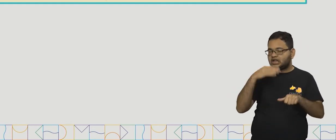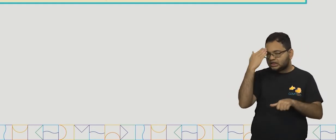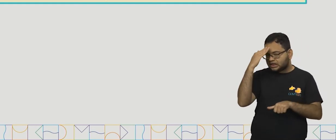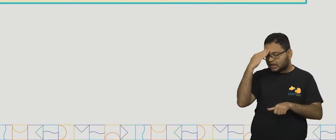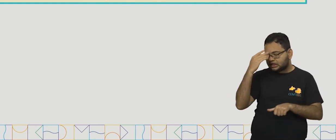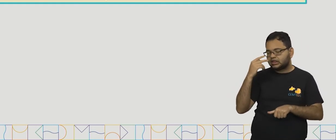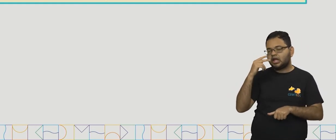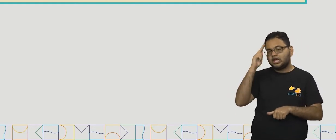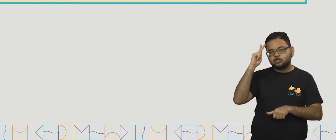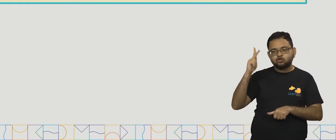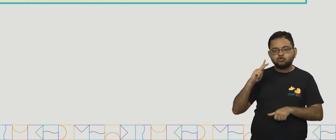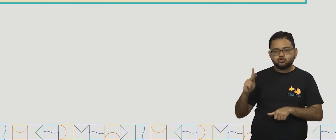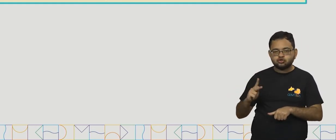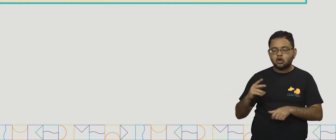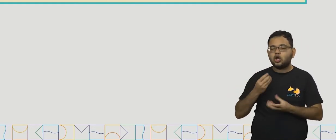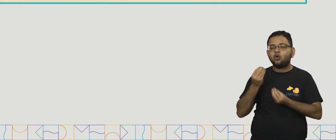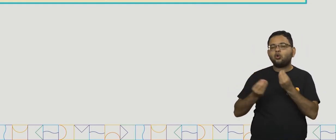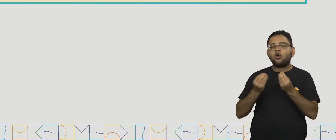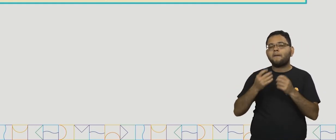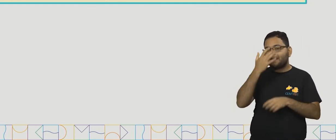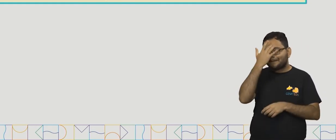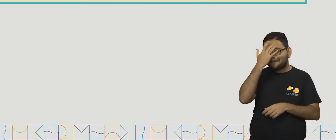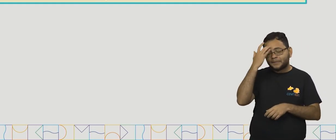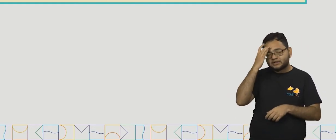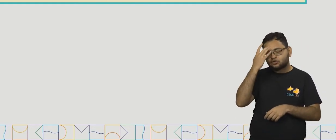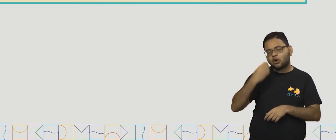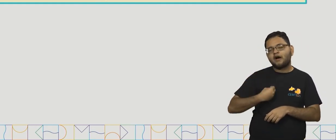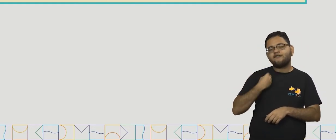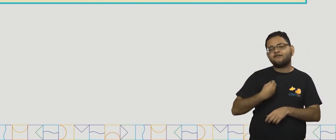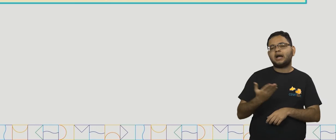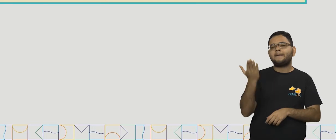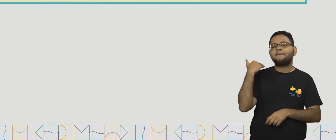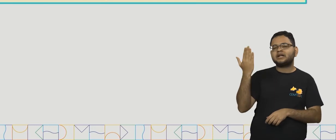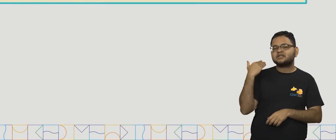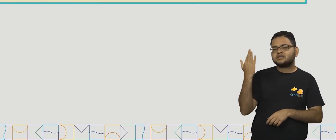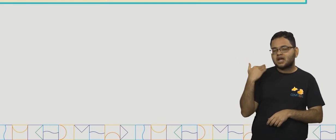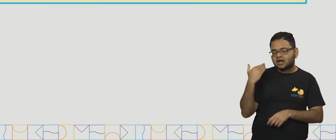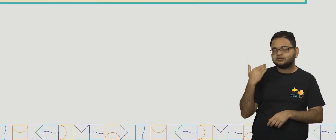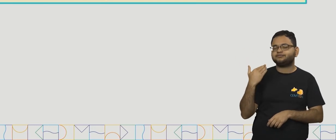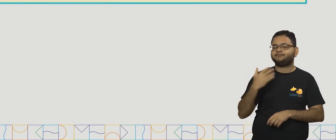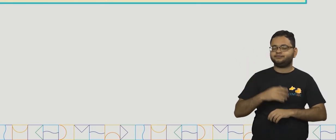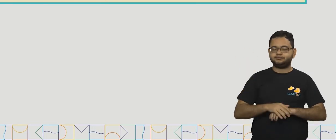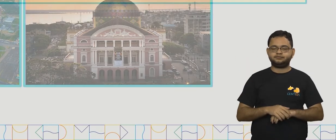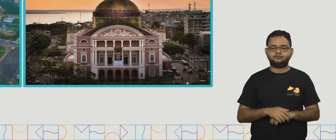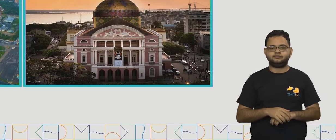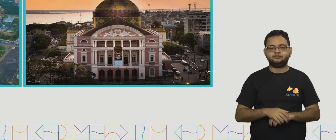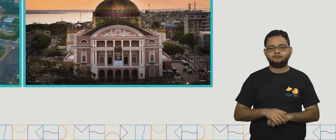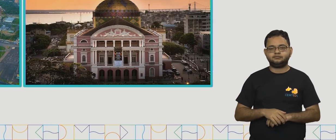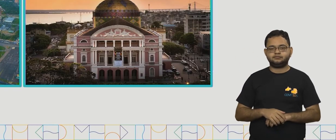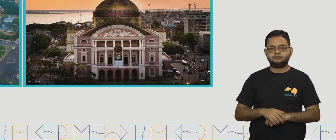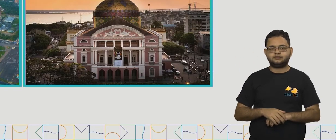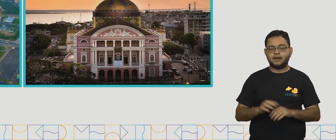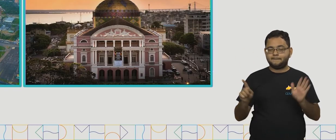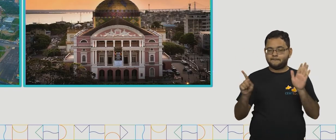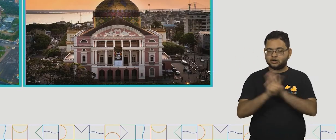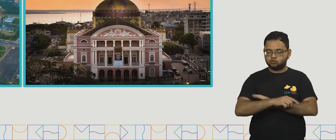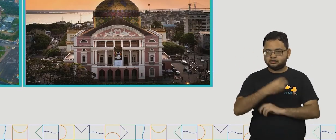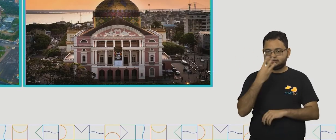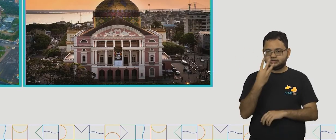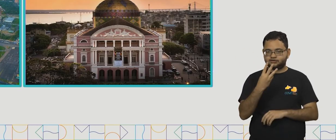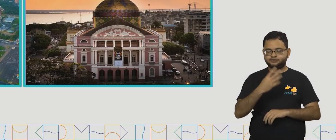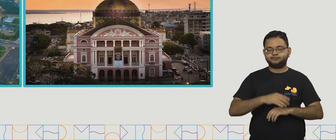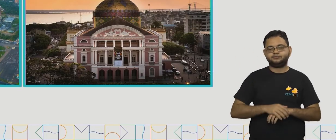e como essas pessoas viviam antes de nós e até mesmo compreender os costumes da época. Atividade